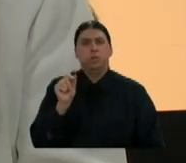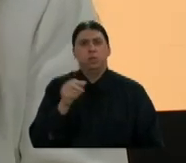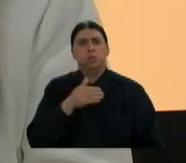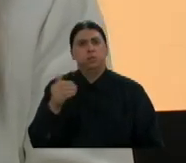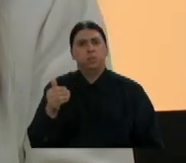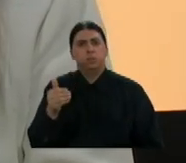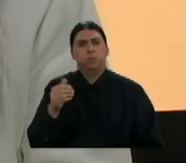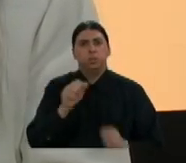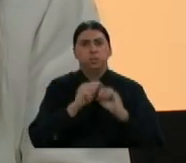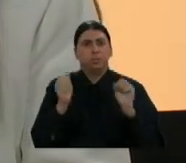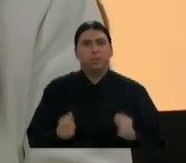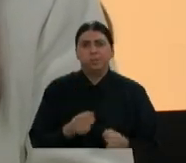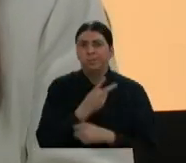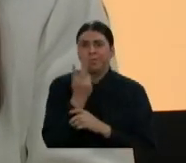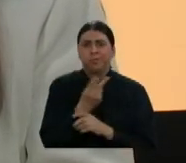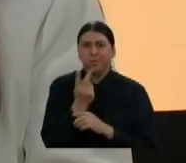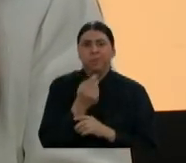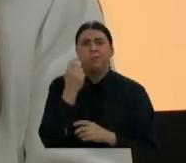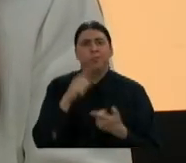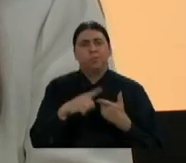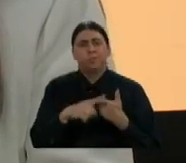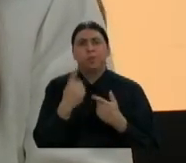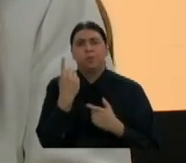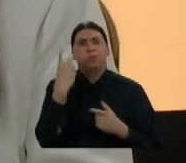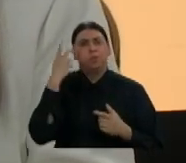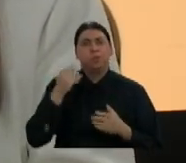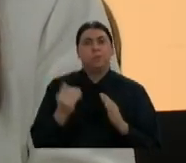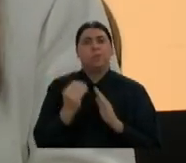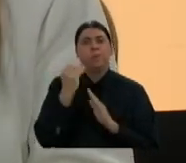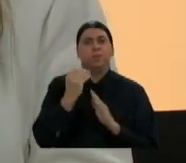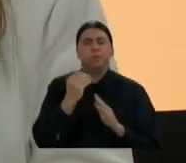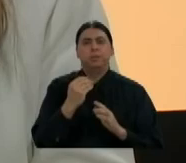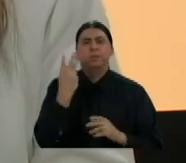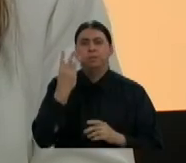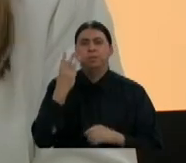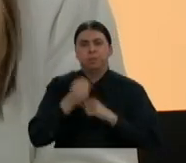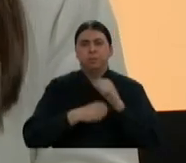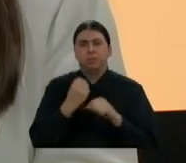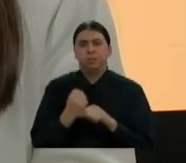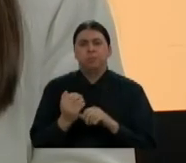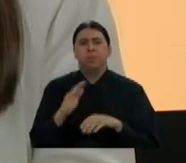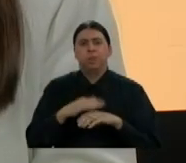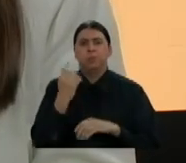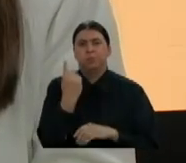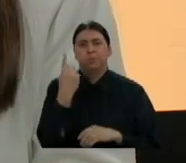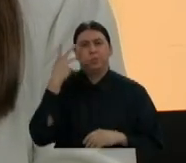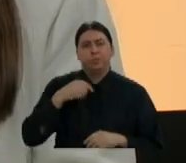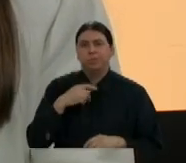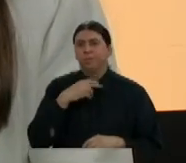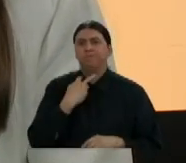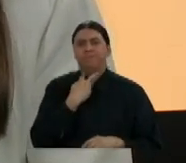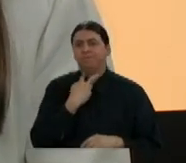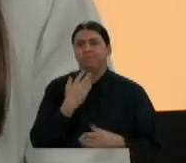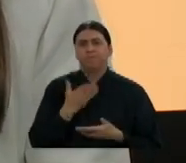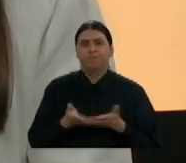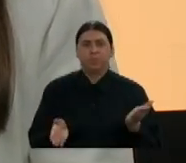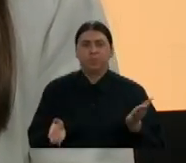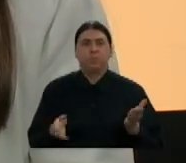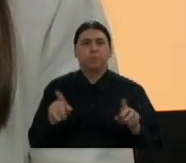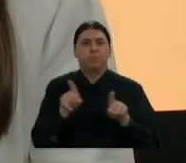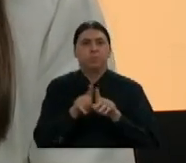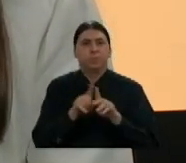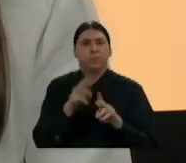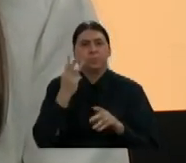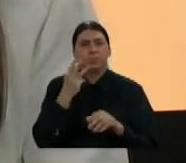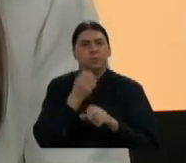o sistema não busca então eu realmente preciso que os técnicos já entrou em contato e peçam olha você tem interesse em conhecê